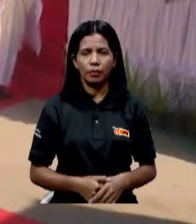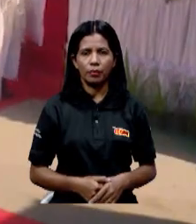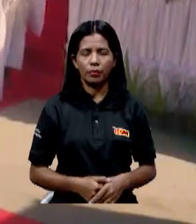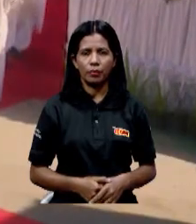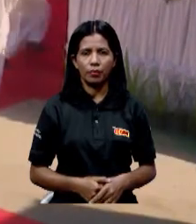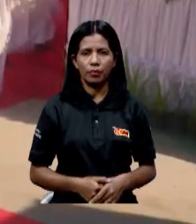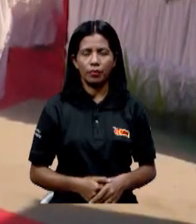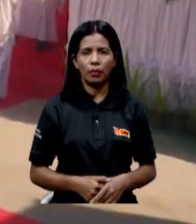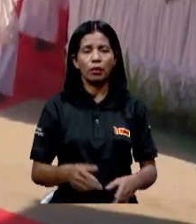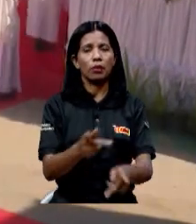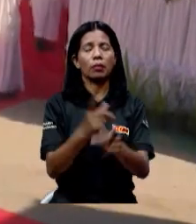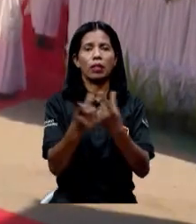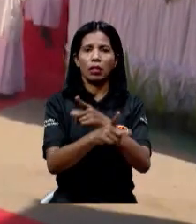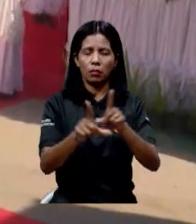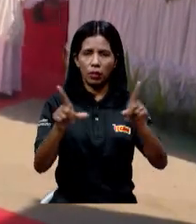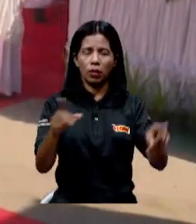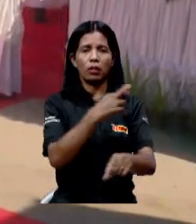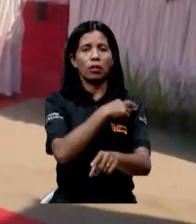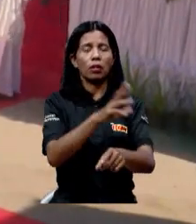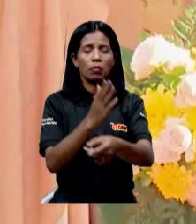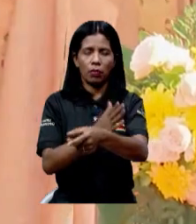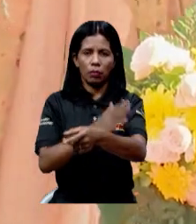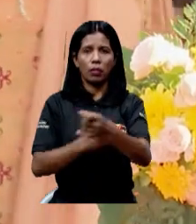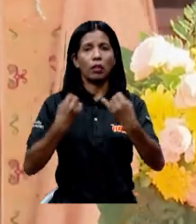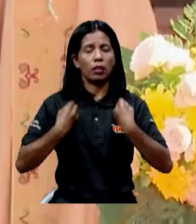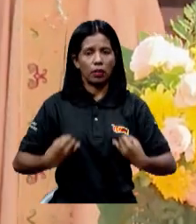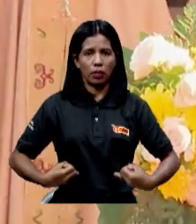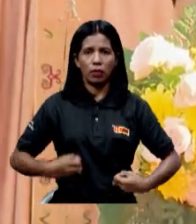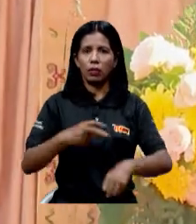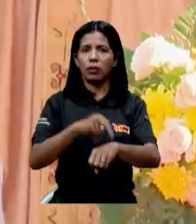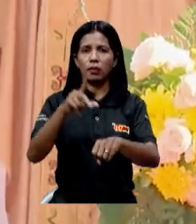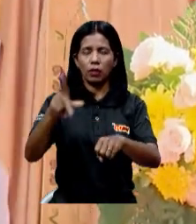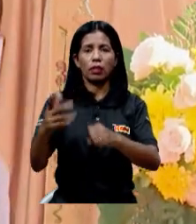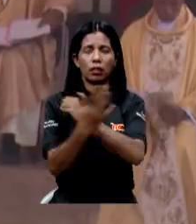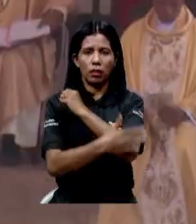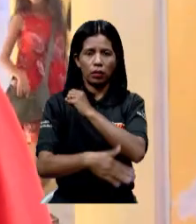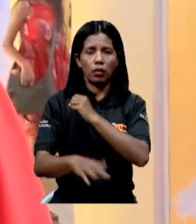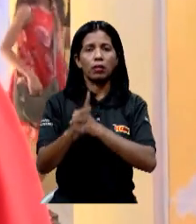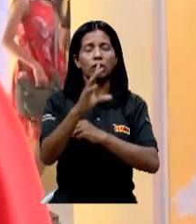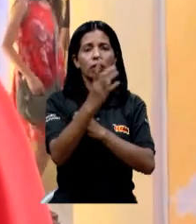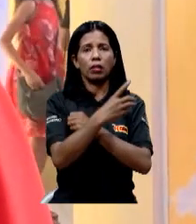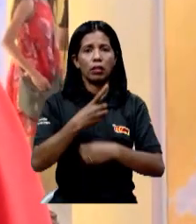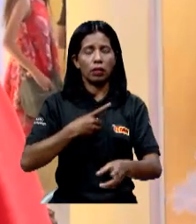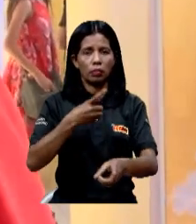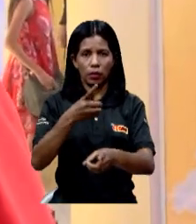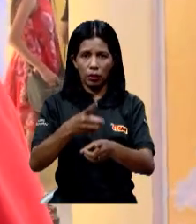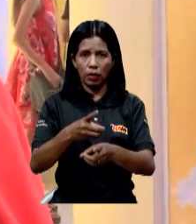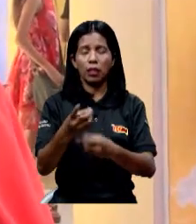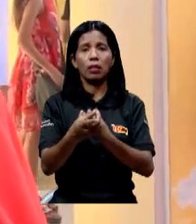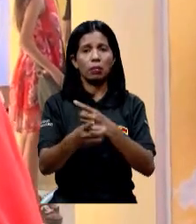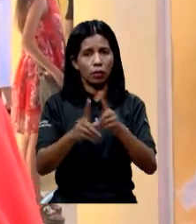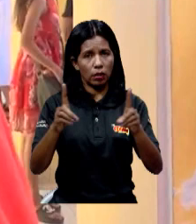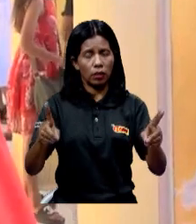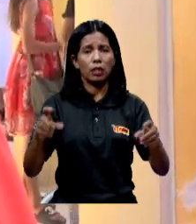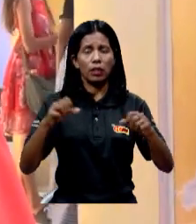O de assegura liberdade religiosa não promove identidade nacional e a nação democrática. Precisamos e a lei ida, nem